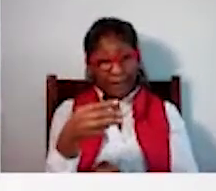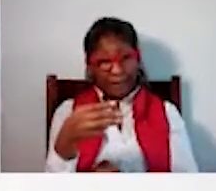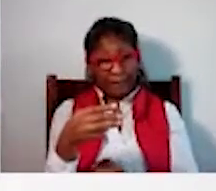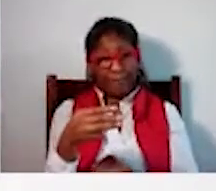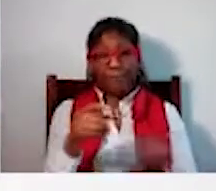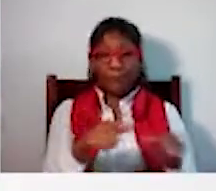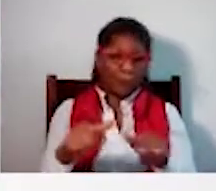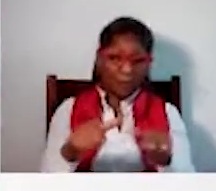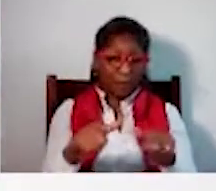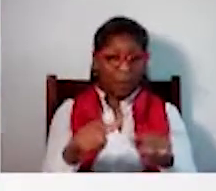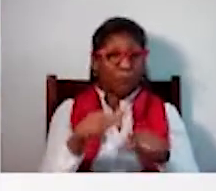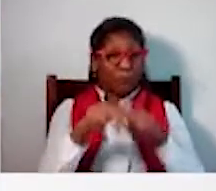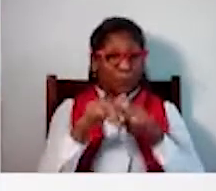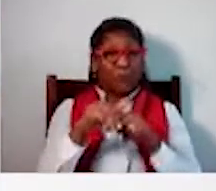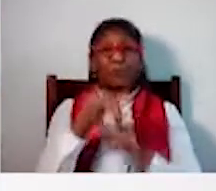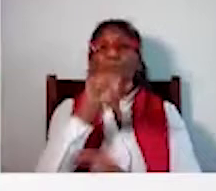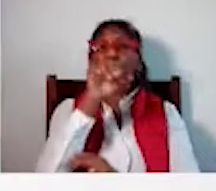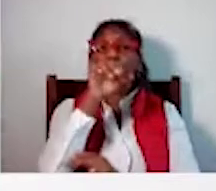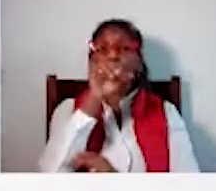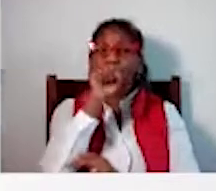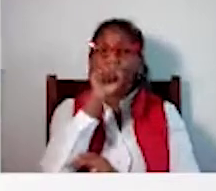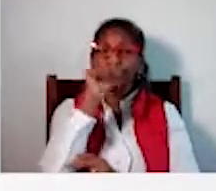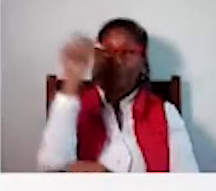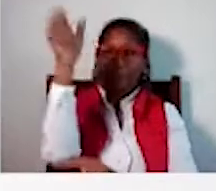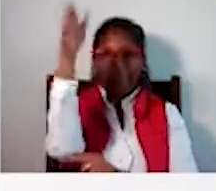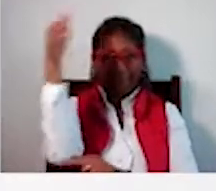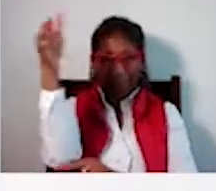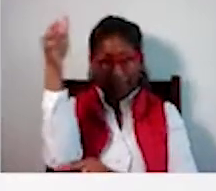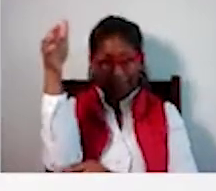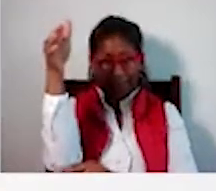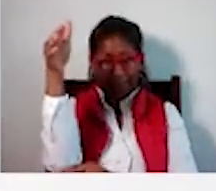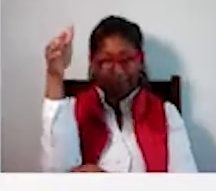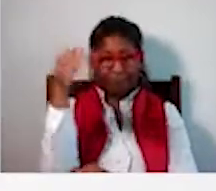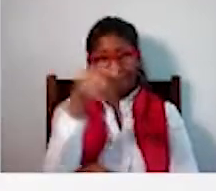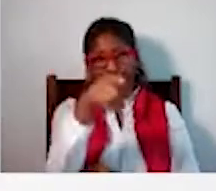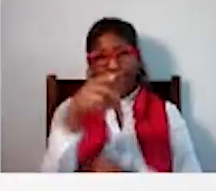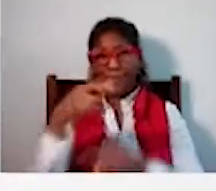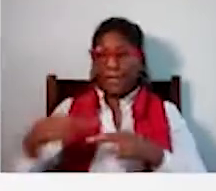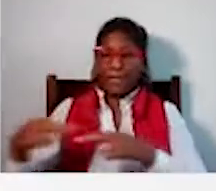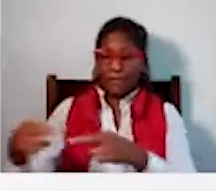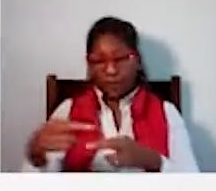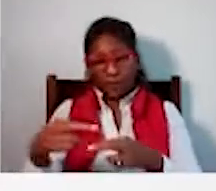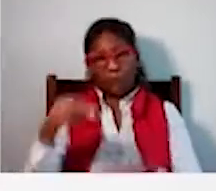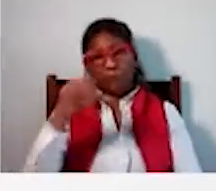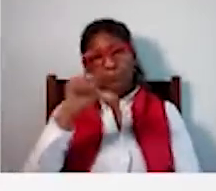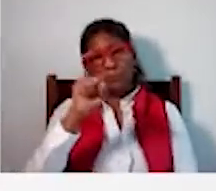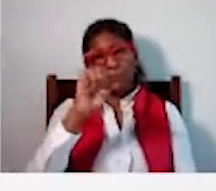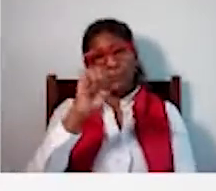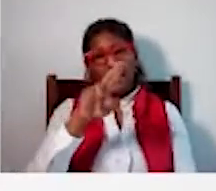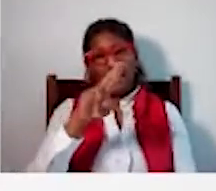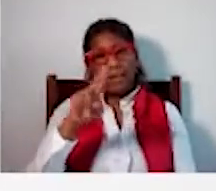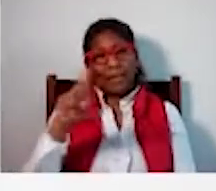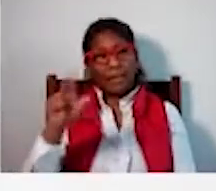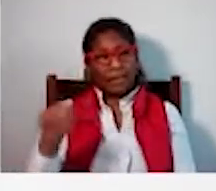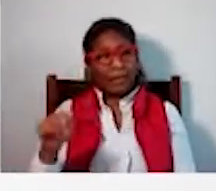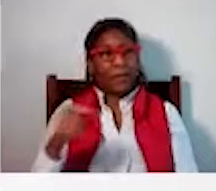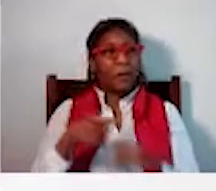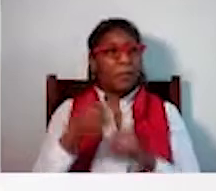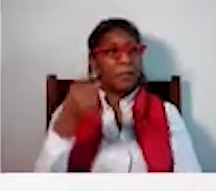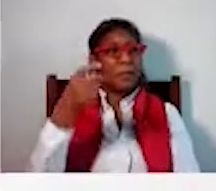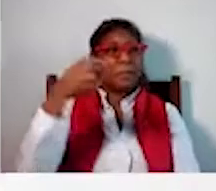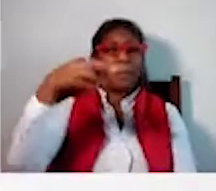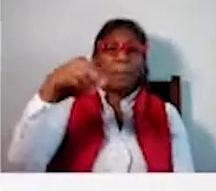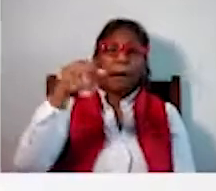aqui bandeira laranja. Aqui, mais uma vez, a gente vê também, a região da Serra tinha uma estabilidade no mês de maio, e